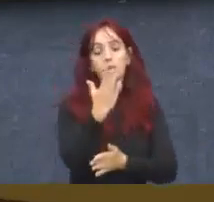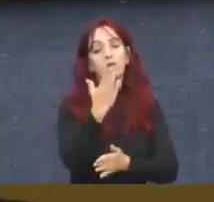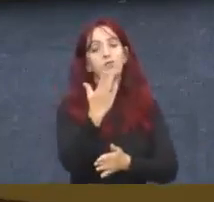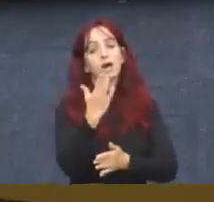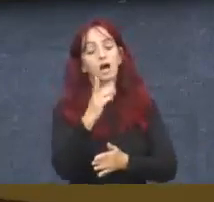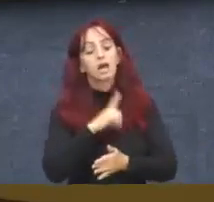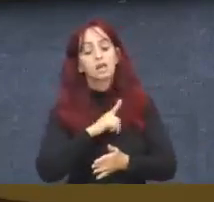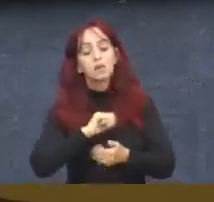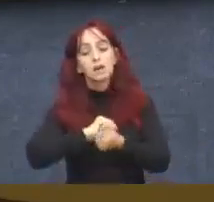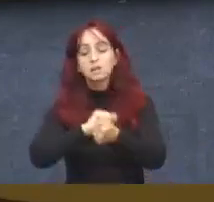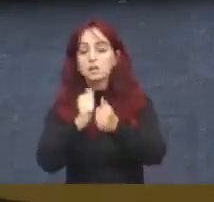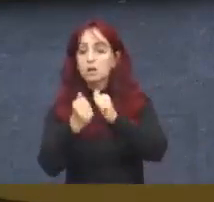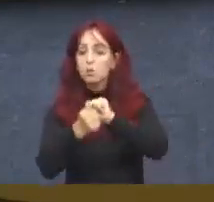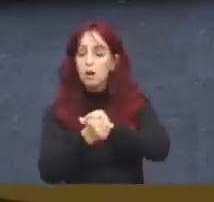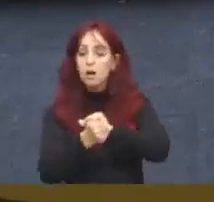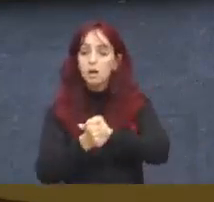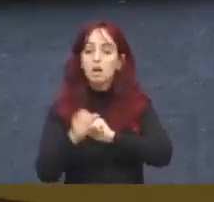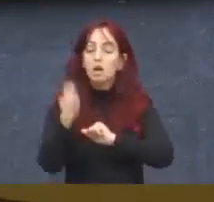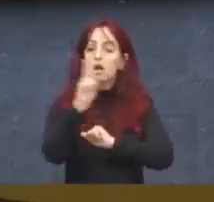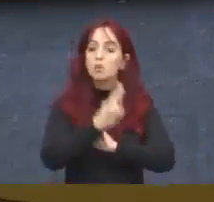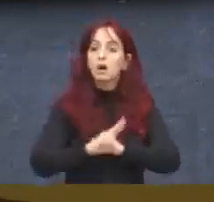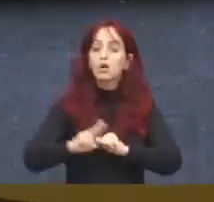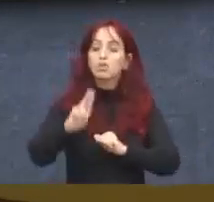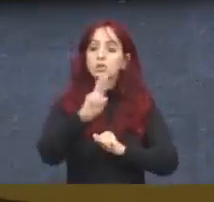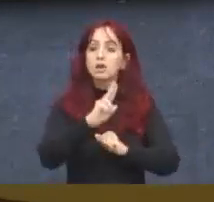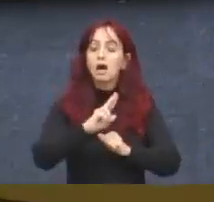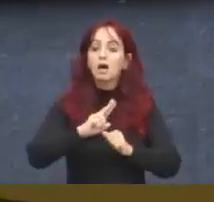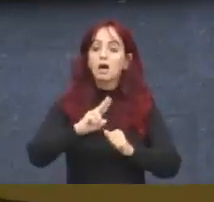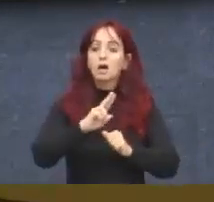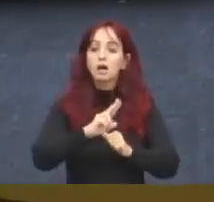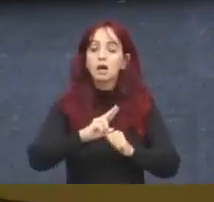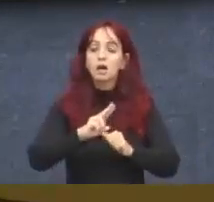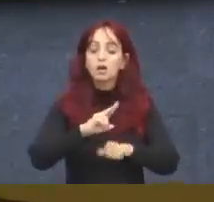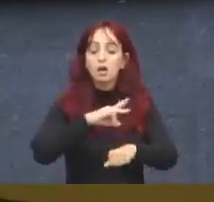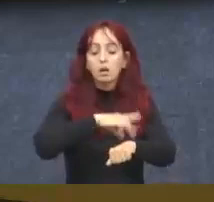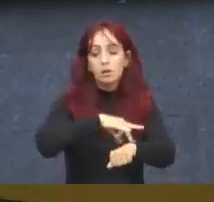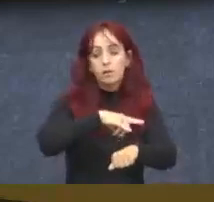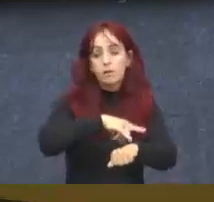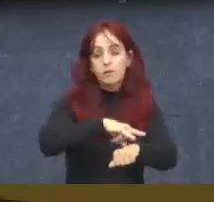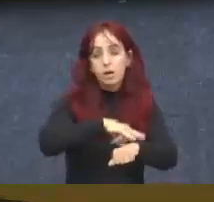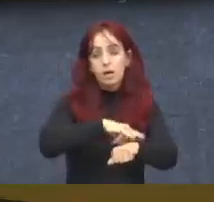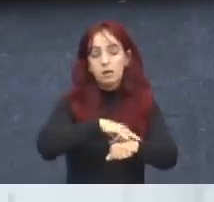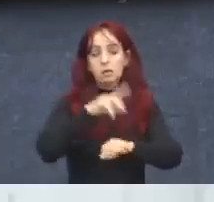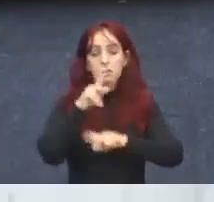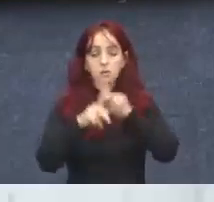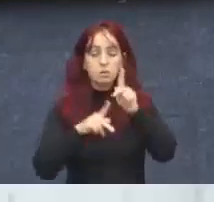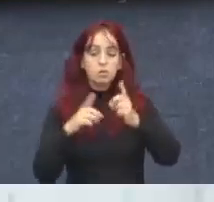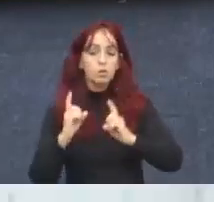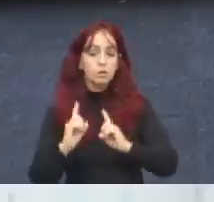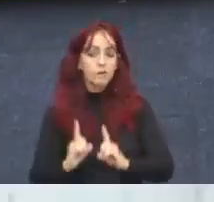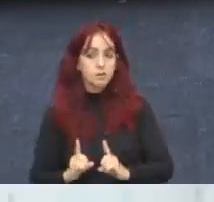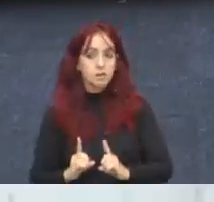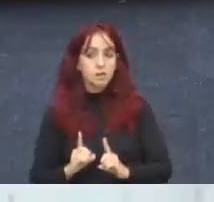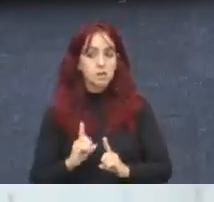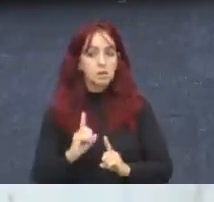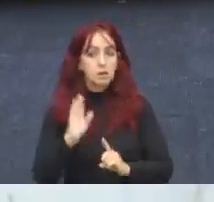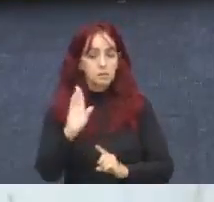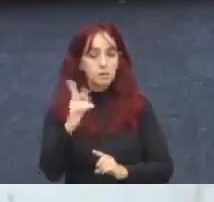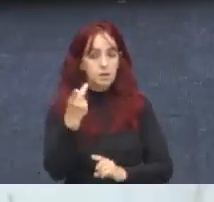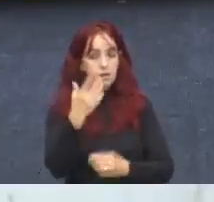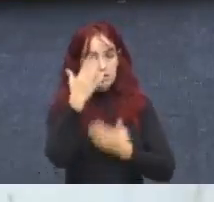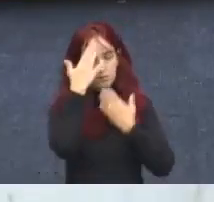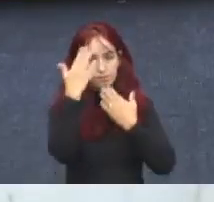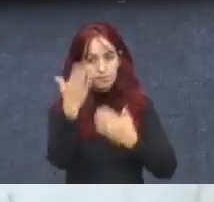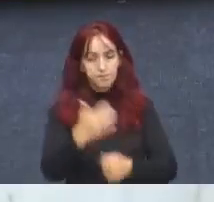adequada para a utilização do vaso sanitário às pessoas com deficiência na cidade. Obrigado. Em